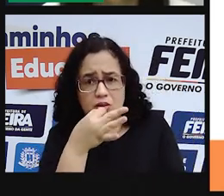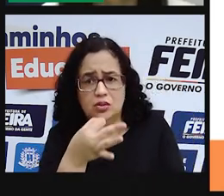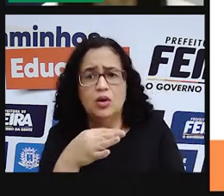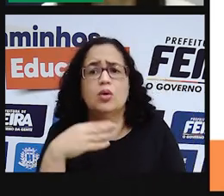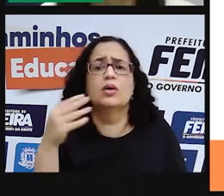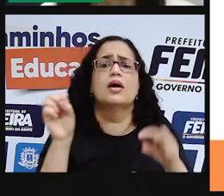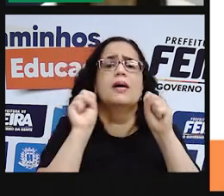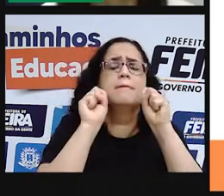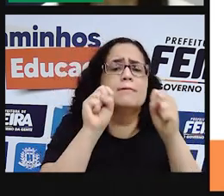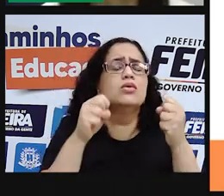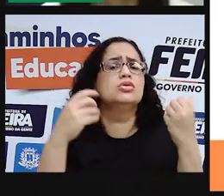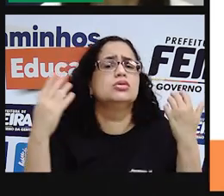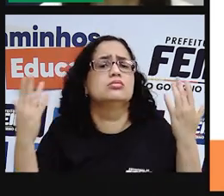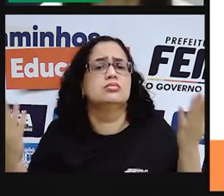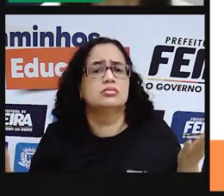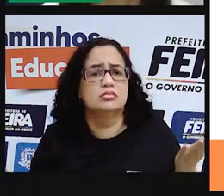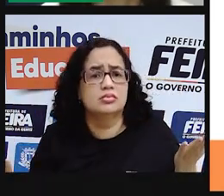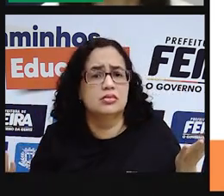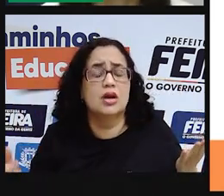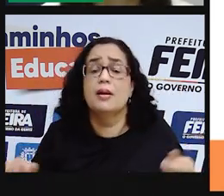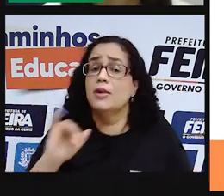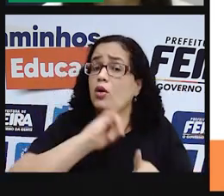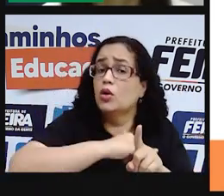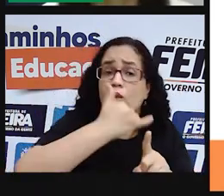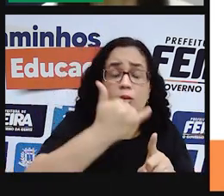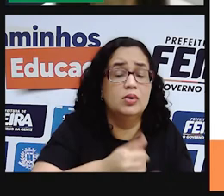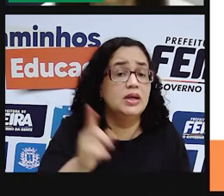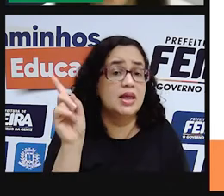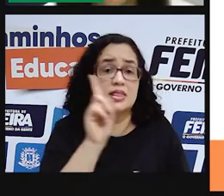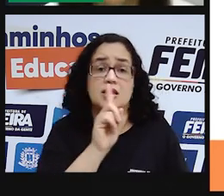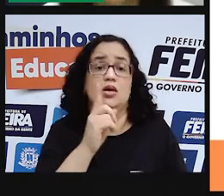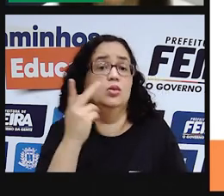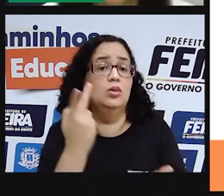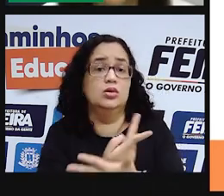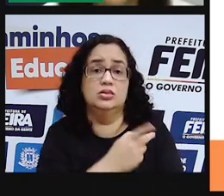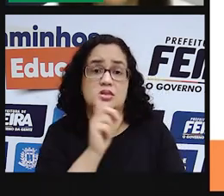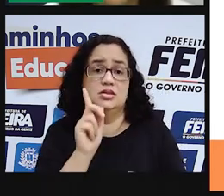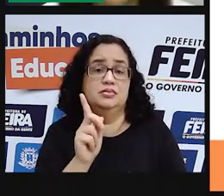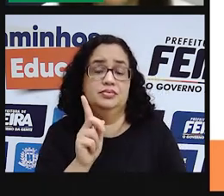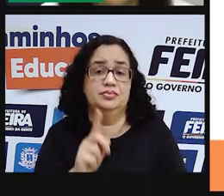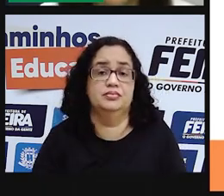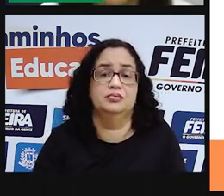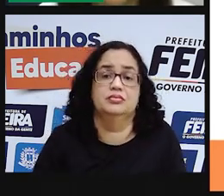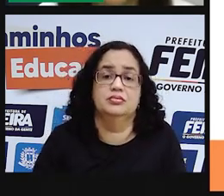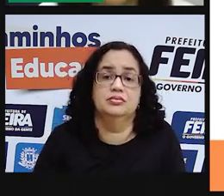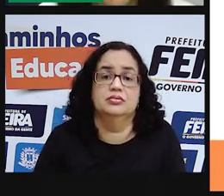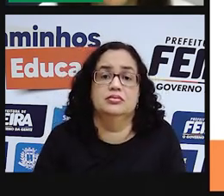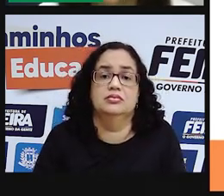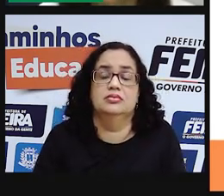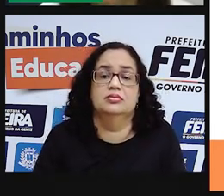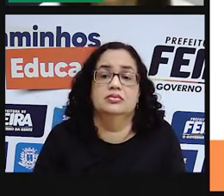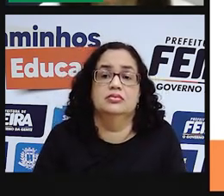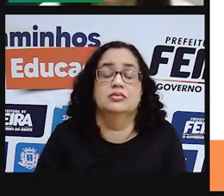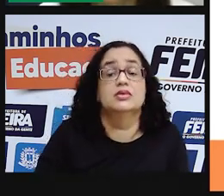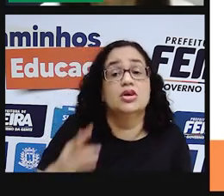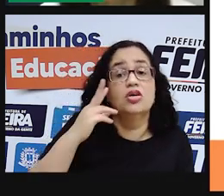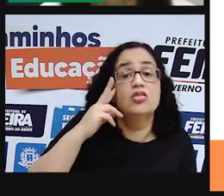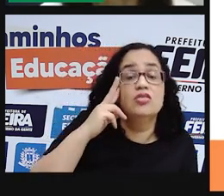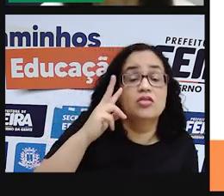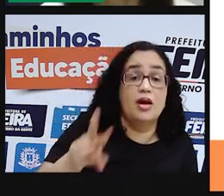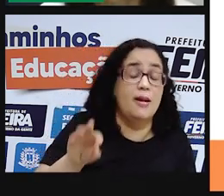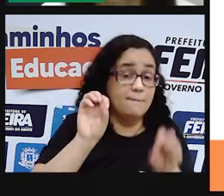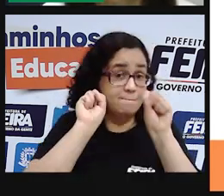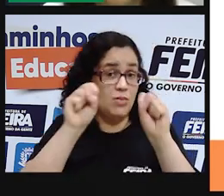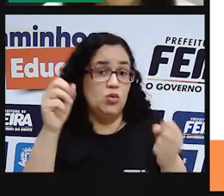que é que pode ser feito para que o bullying não aconteça, hein? E aí a gente vendo que ele